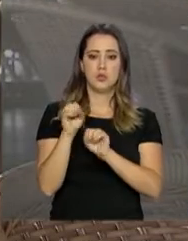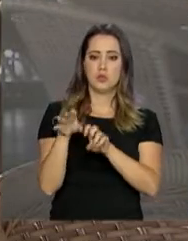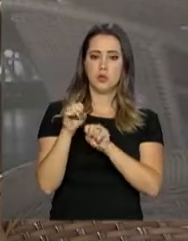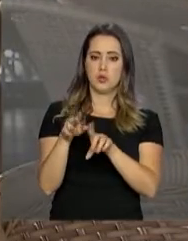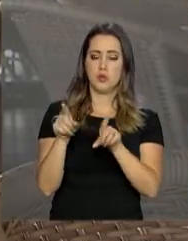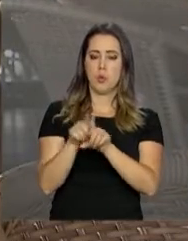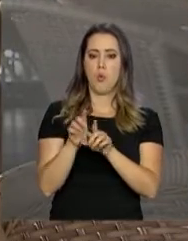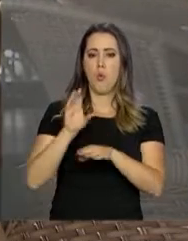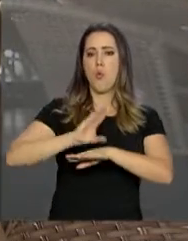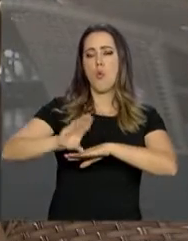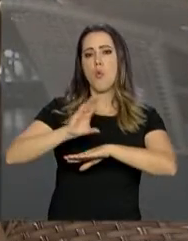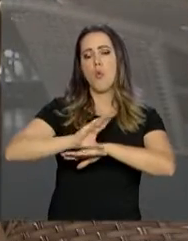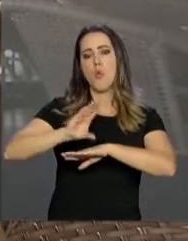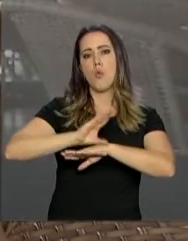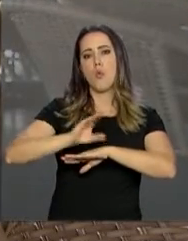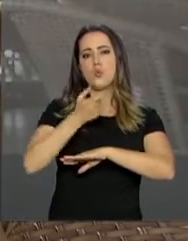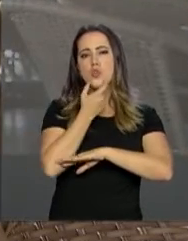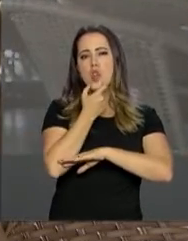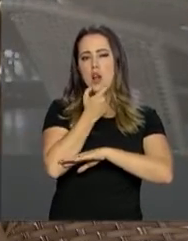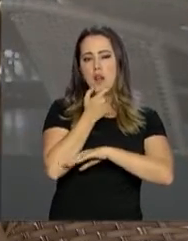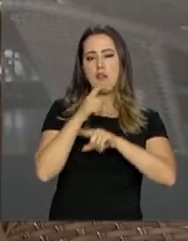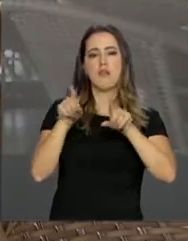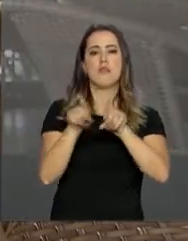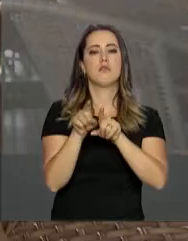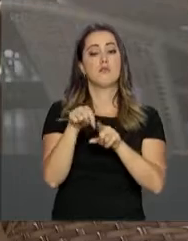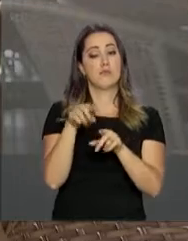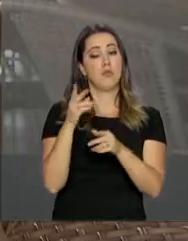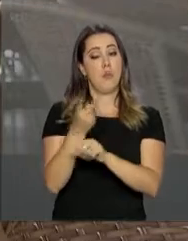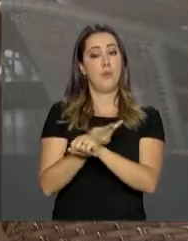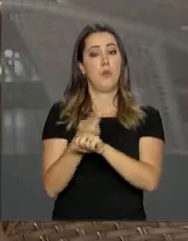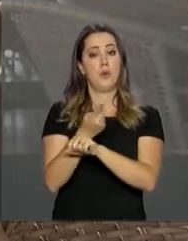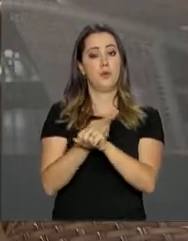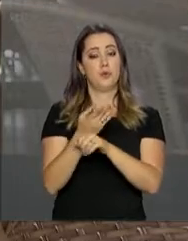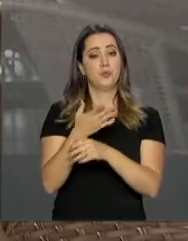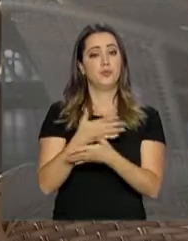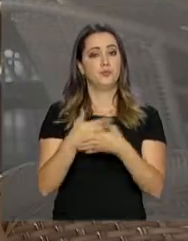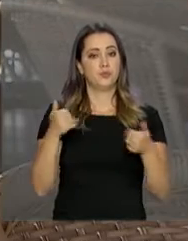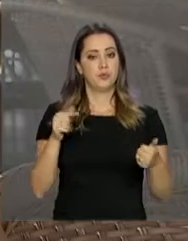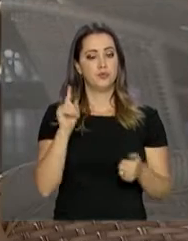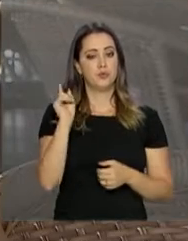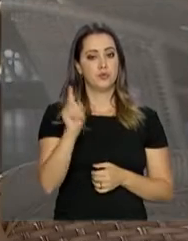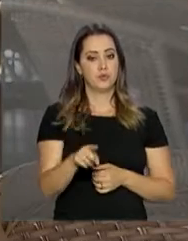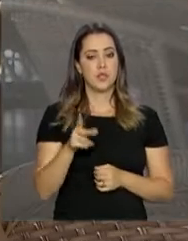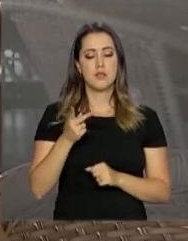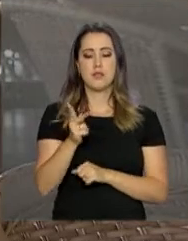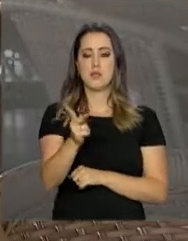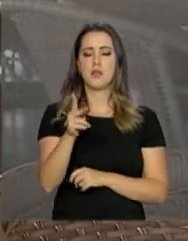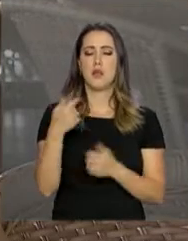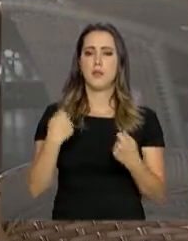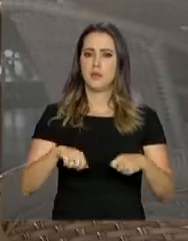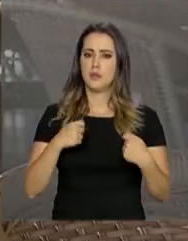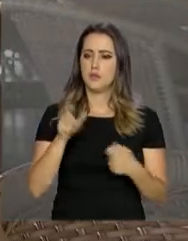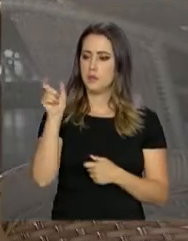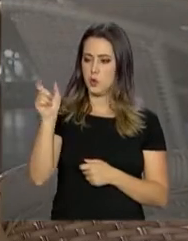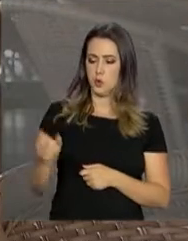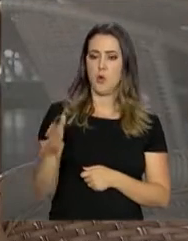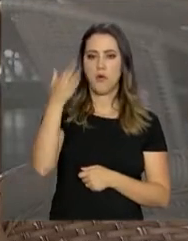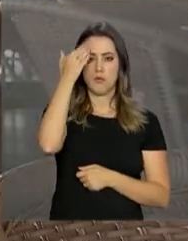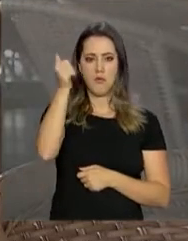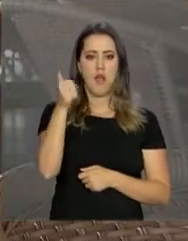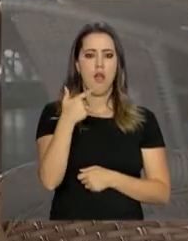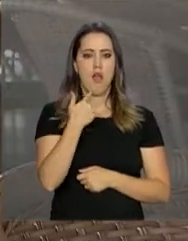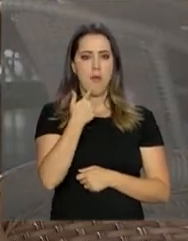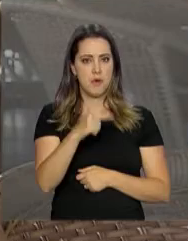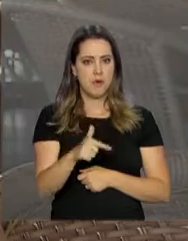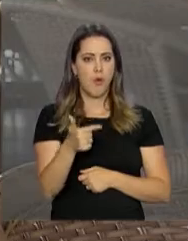curso de inglês inclusive já está buscando isso pra poder aperfeiçoar é sempre necessário ter na casa alguém que possa falar um